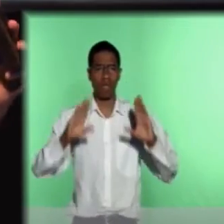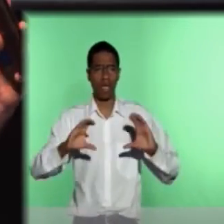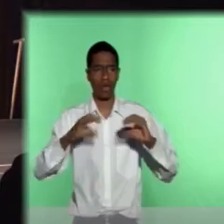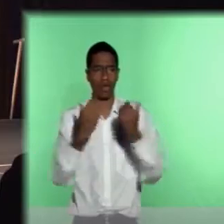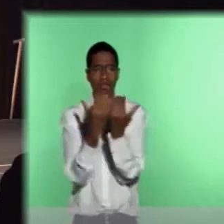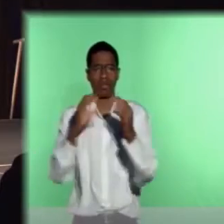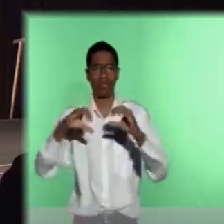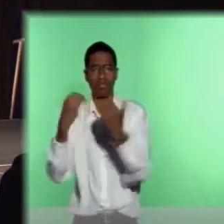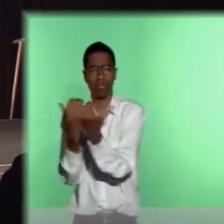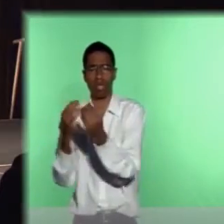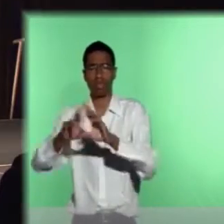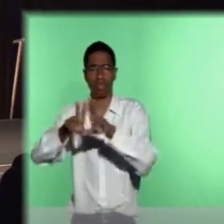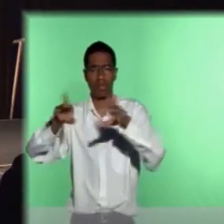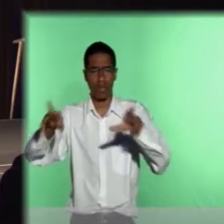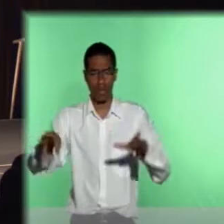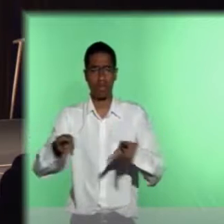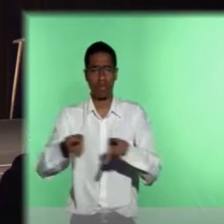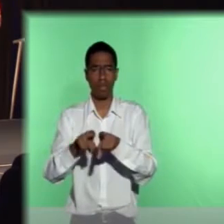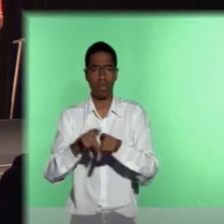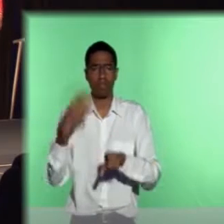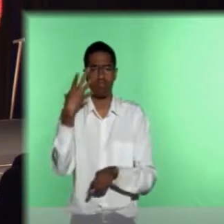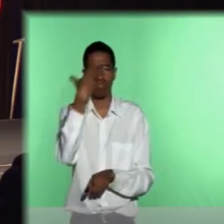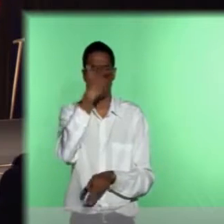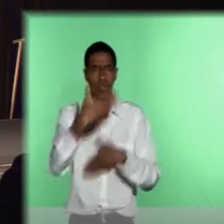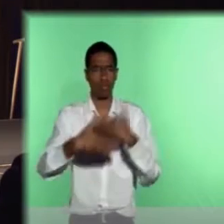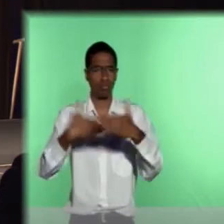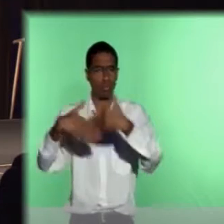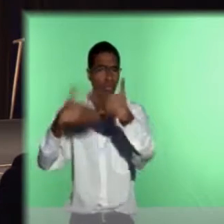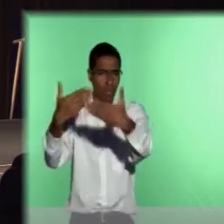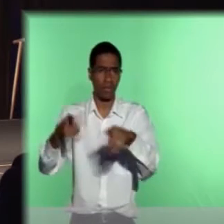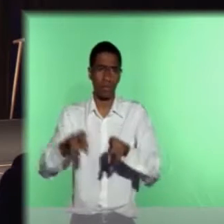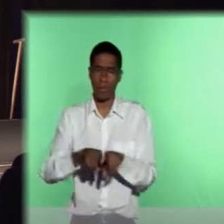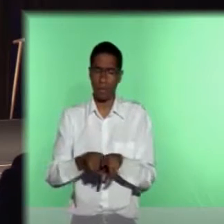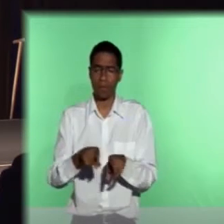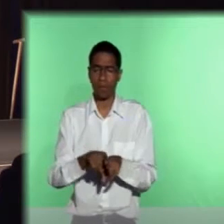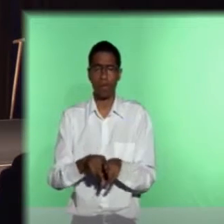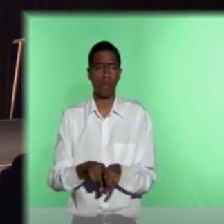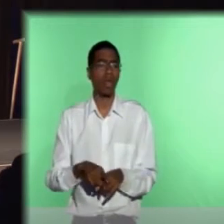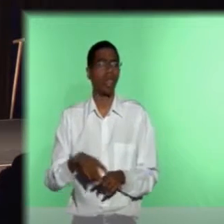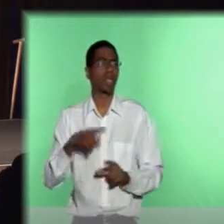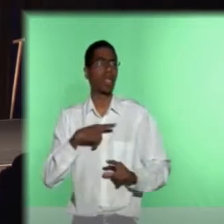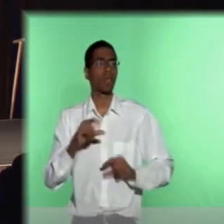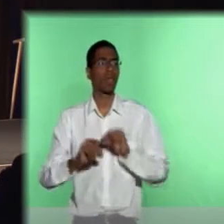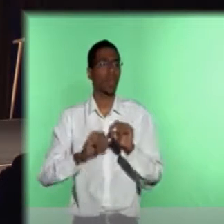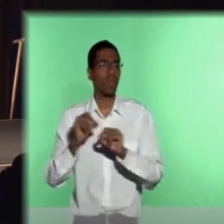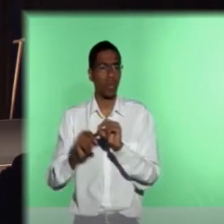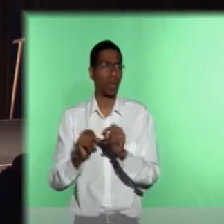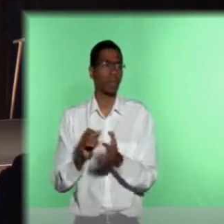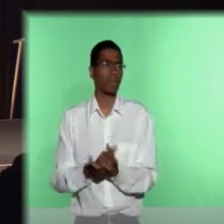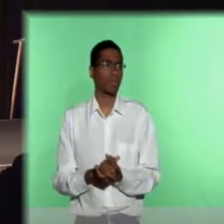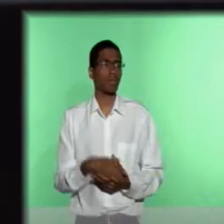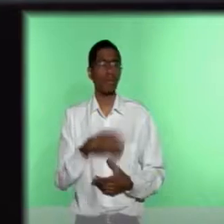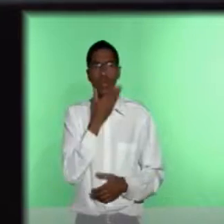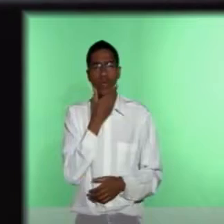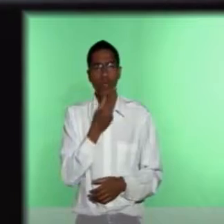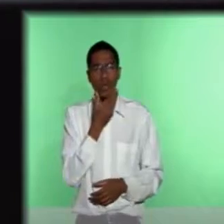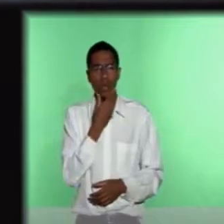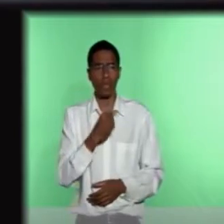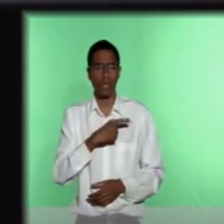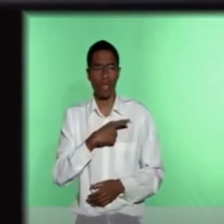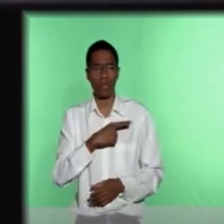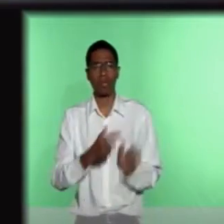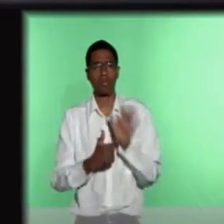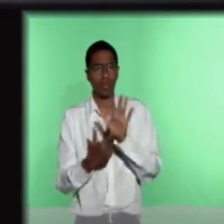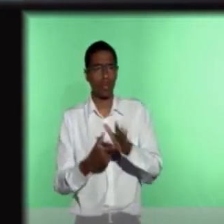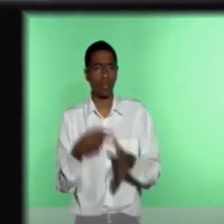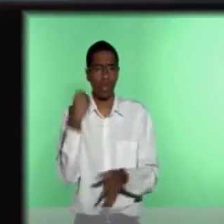um processo muito bonito, que foi um senhor que trouxe uma experiência, que também citou o